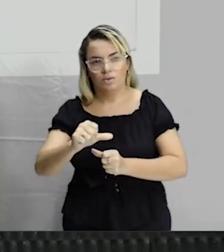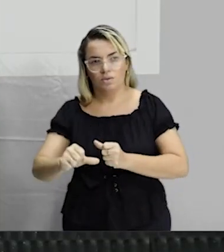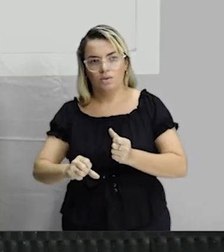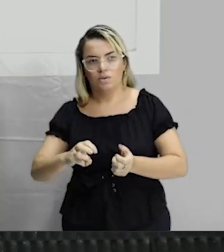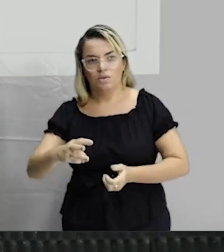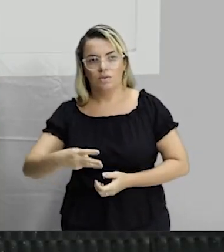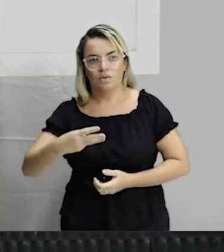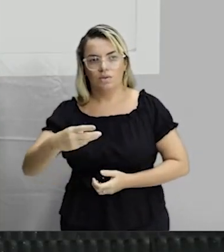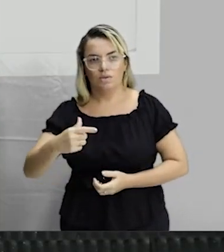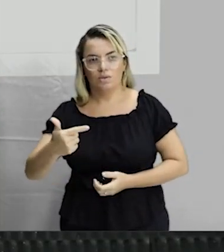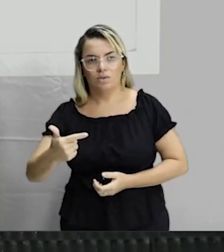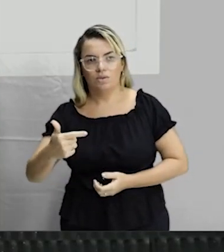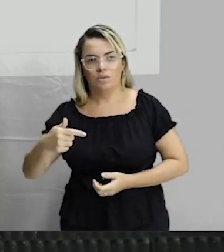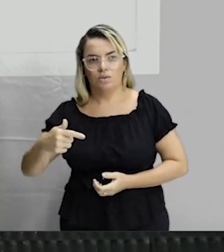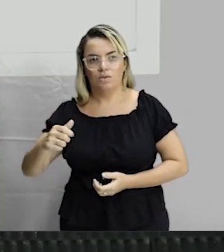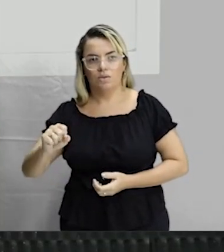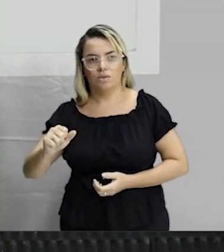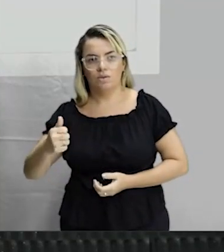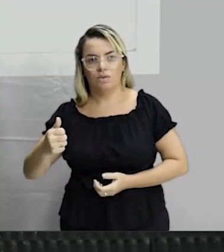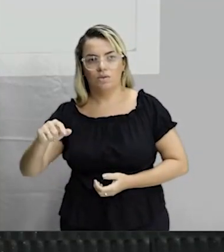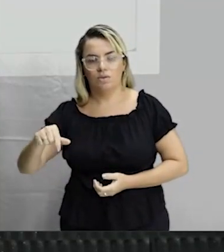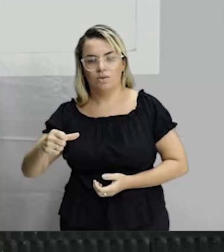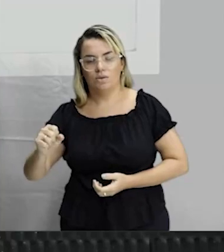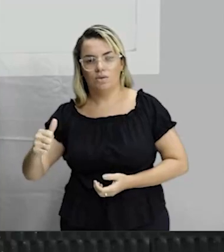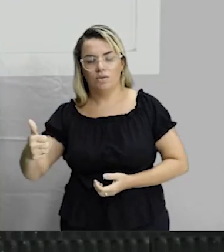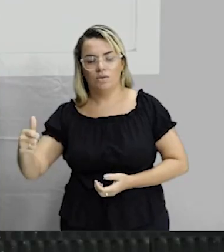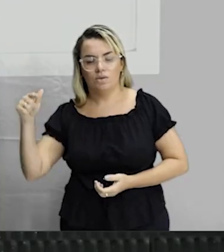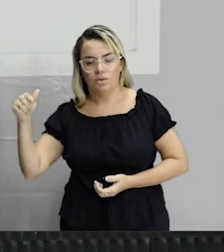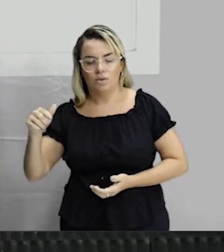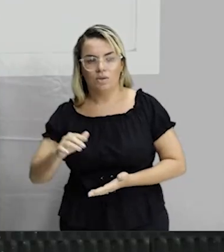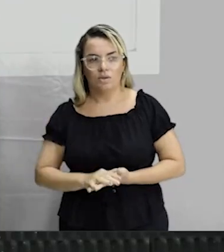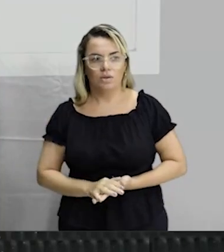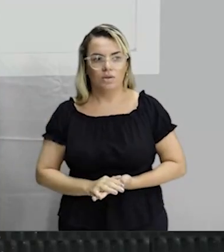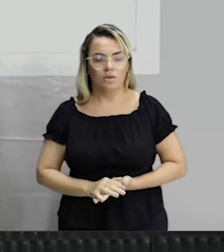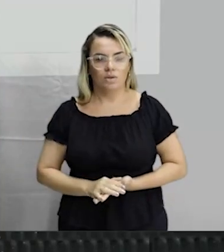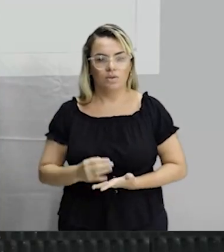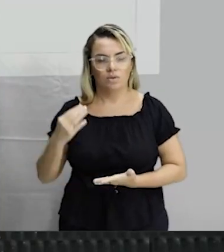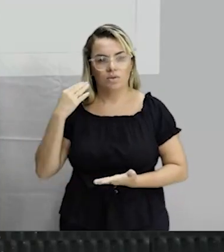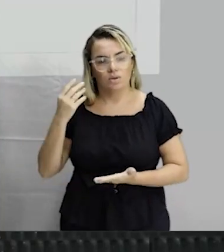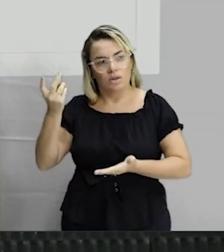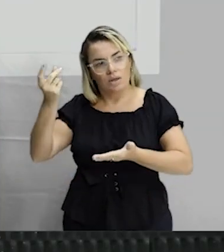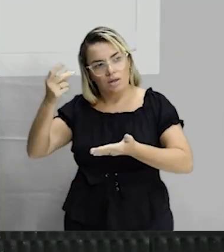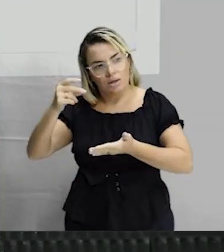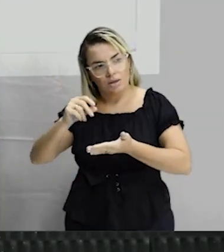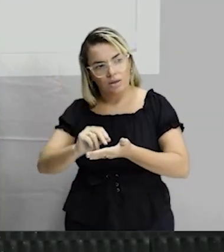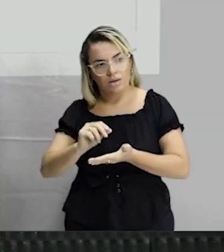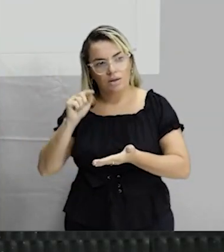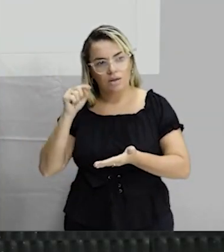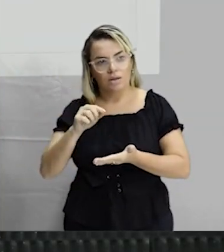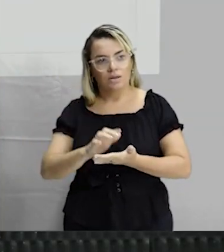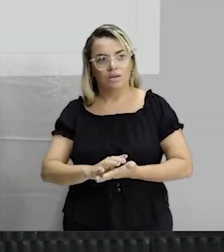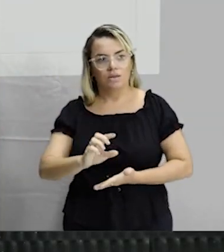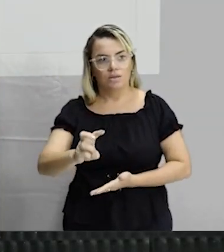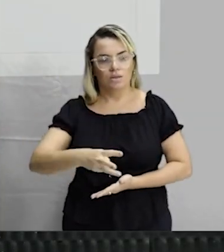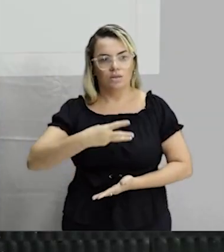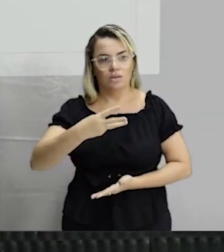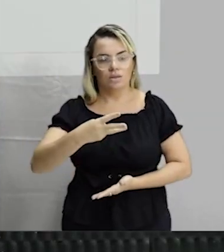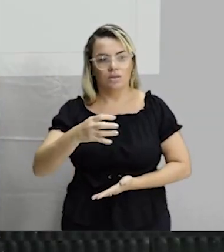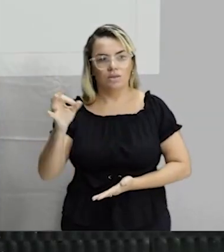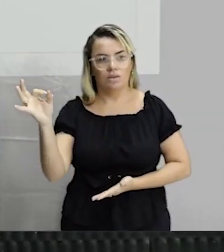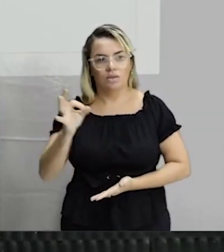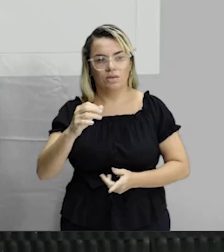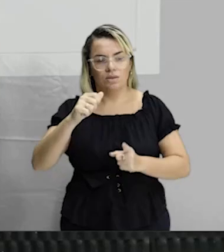32.781 aplicado a uma taxa de 3%, tá? Beleza, a gente vai na fórmula, né, turma? A gente não tem